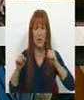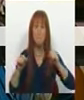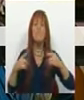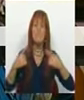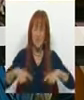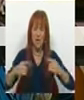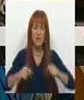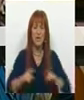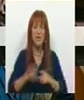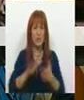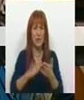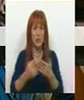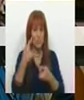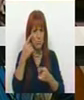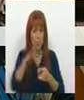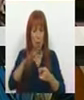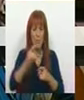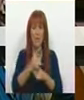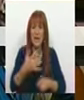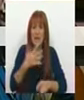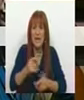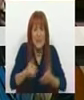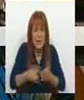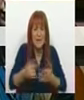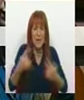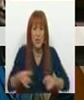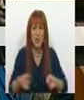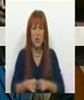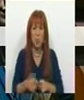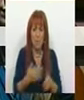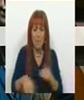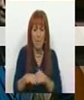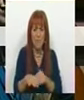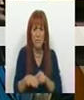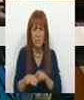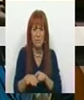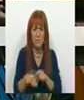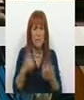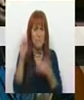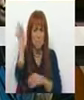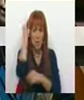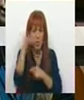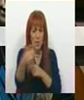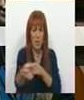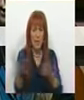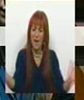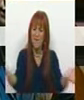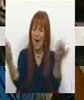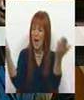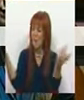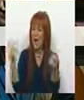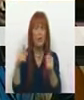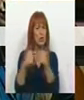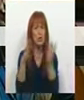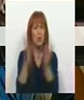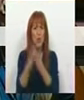deveria ter tradução nacional, porque acredito que é necessário um pacto para a interioridade que mobilize e